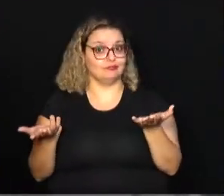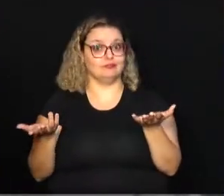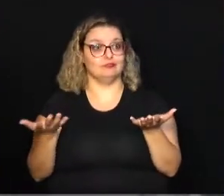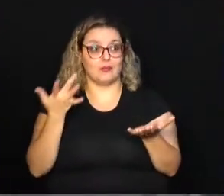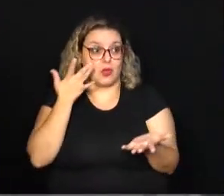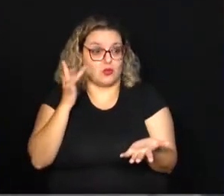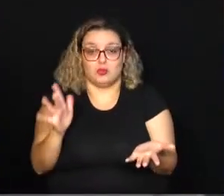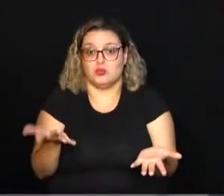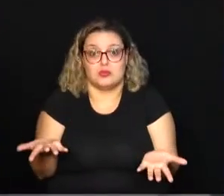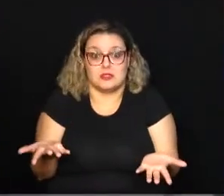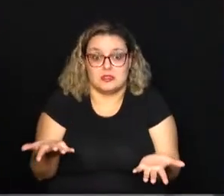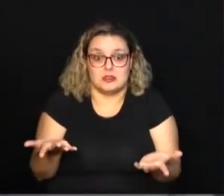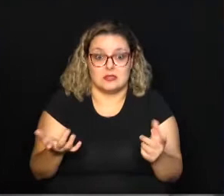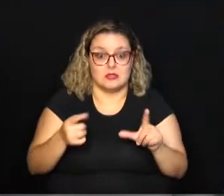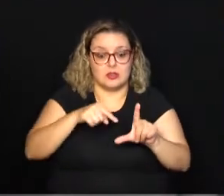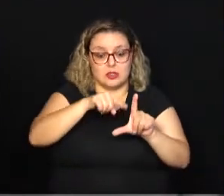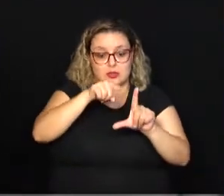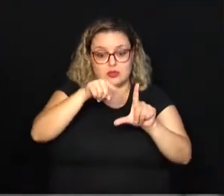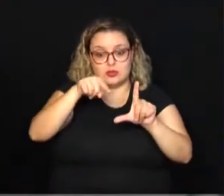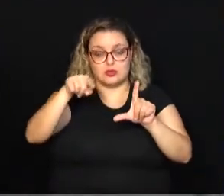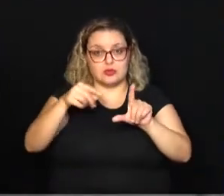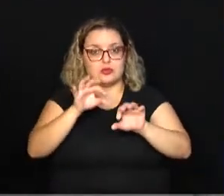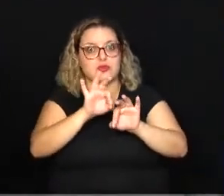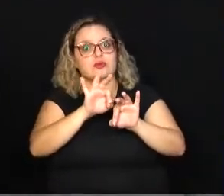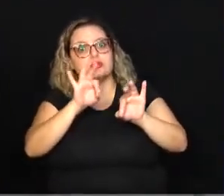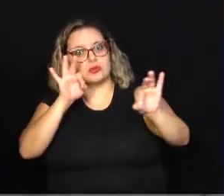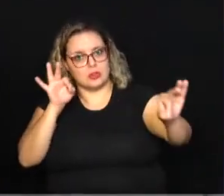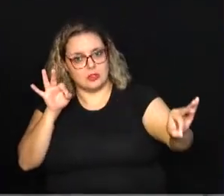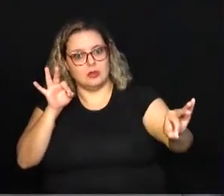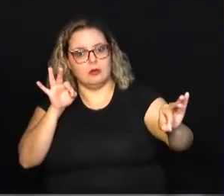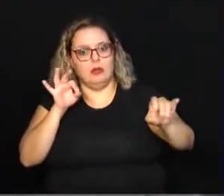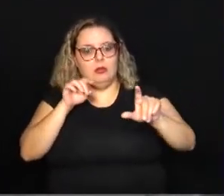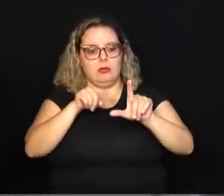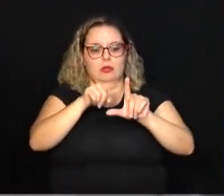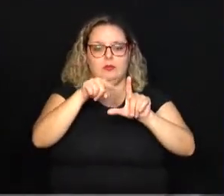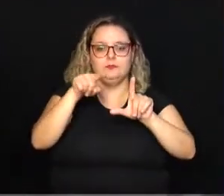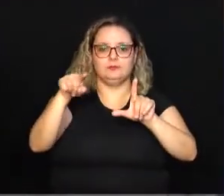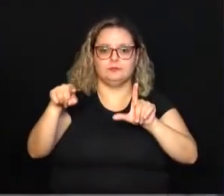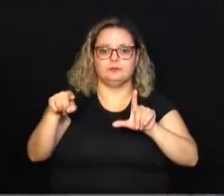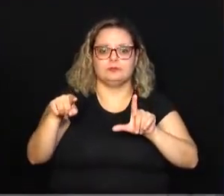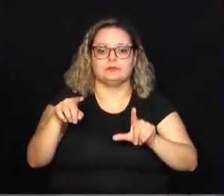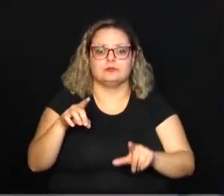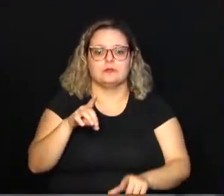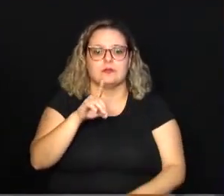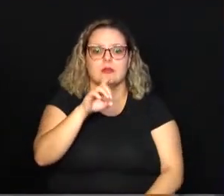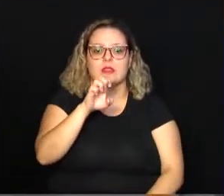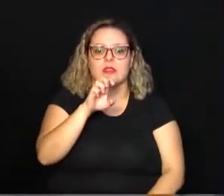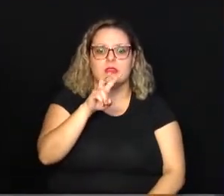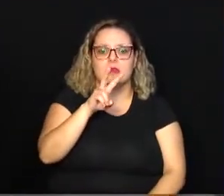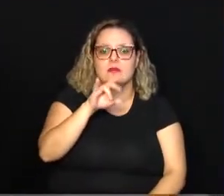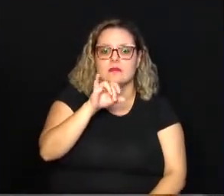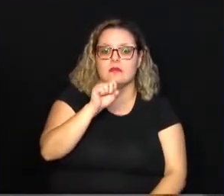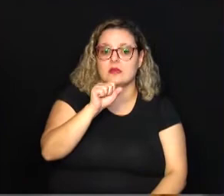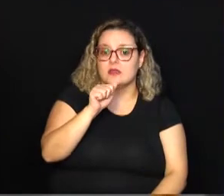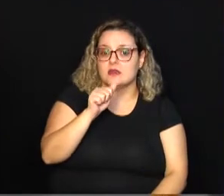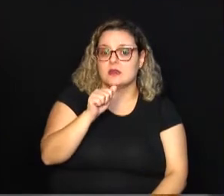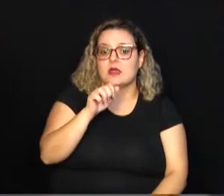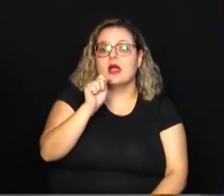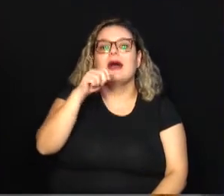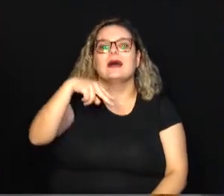não tem essa curva de afastamento, a gente sabe, isso é estatístico. A Devisa, a Andrea von Zuben, que é especialista